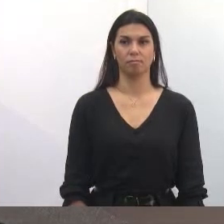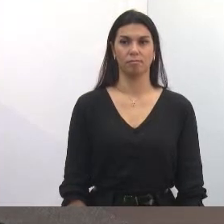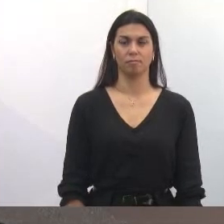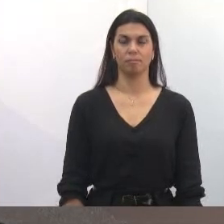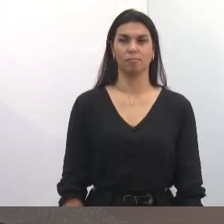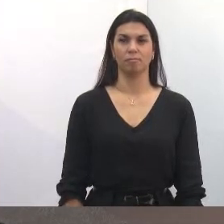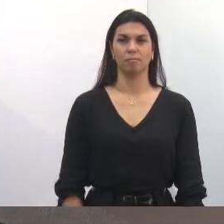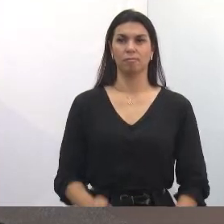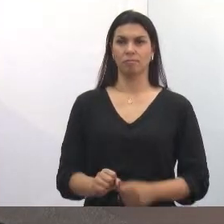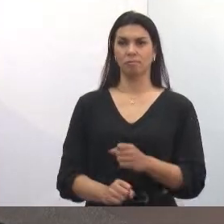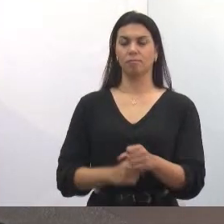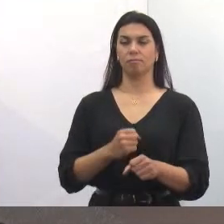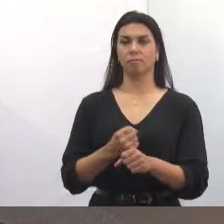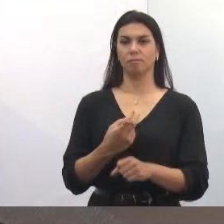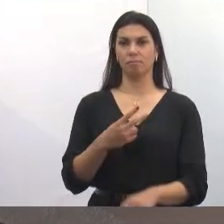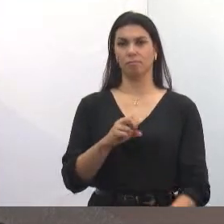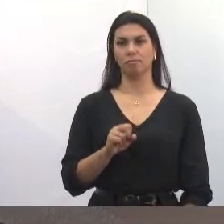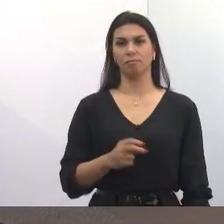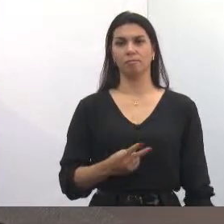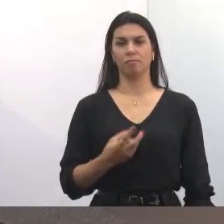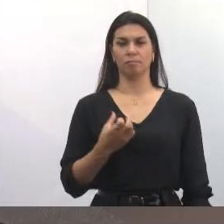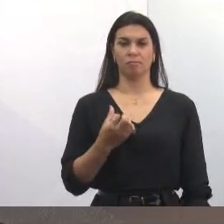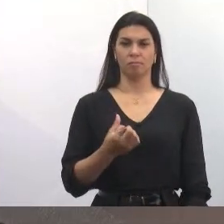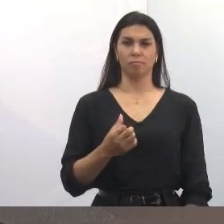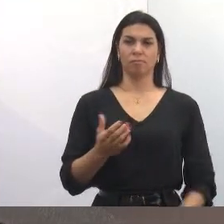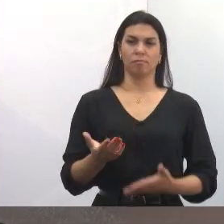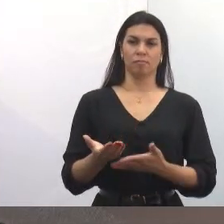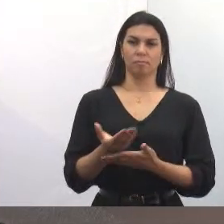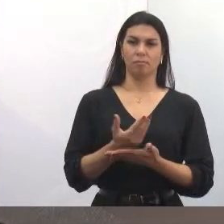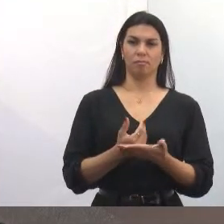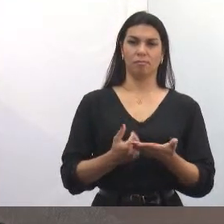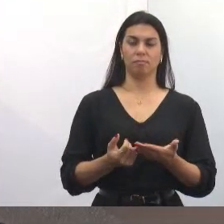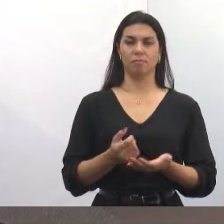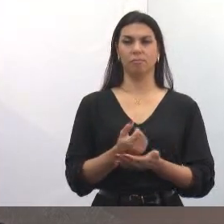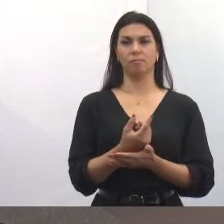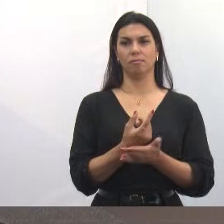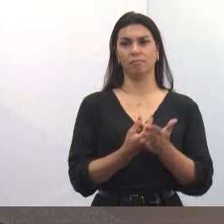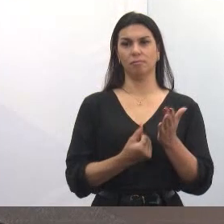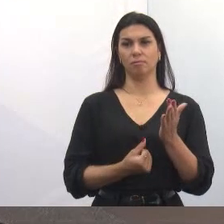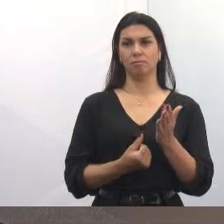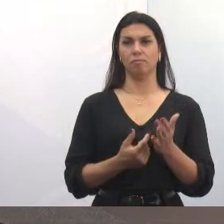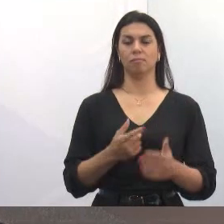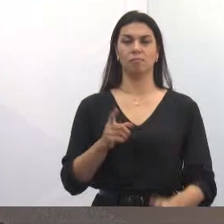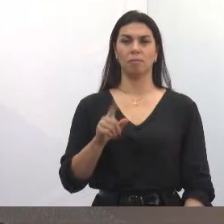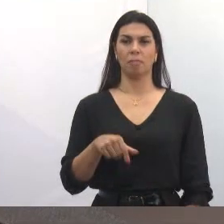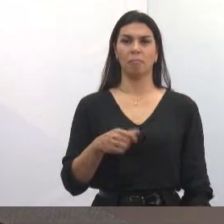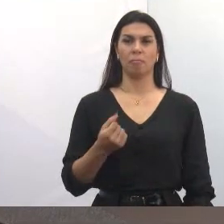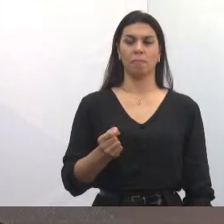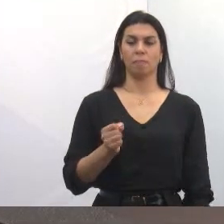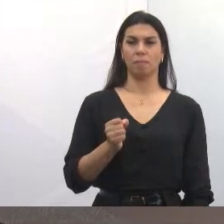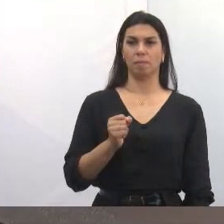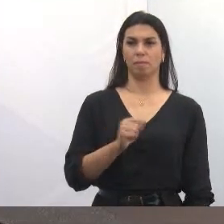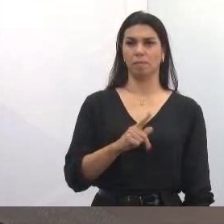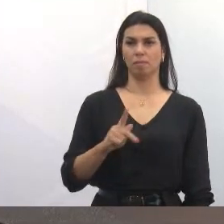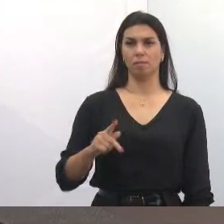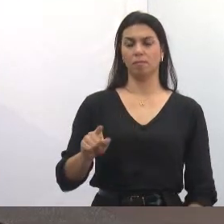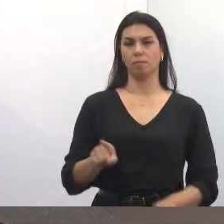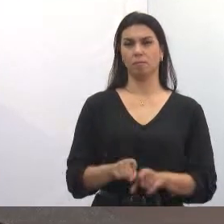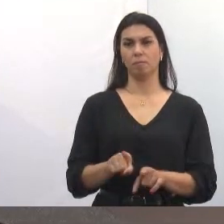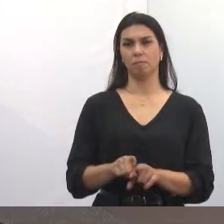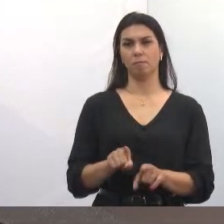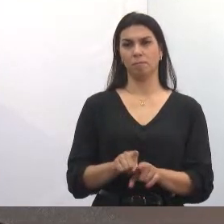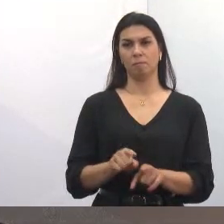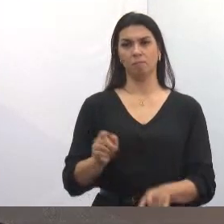Para o ano de 2026, a contribuição esperada sobre a remuneração de aposentado e pensionista que ultrapasse a 3 salários